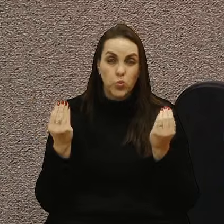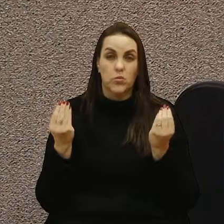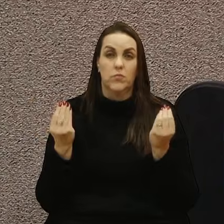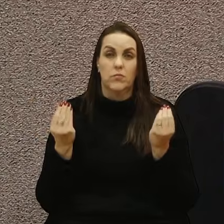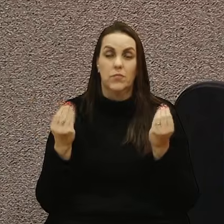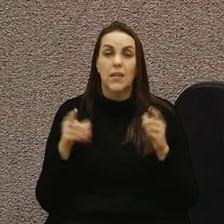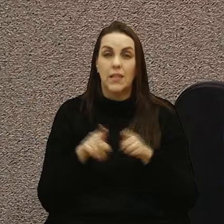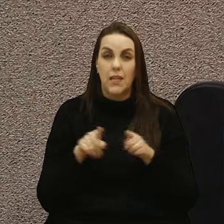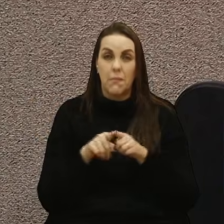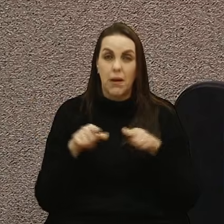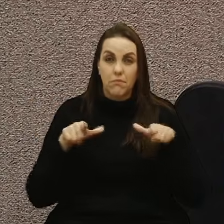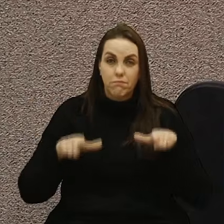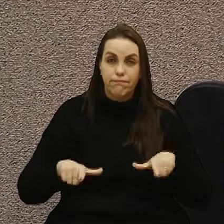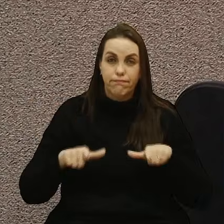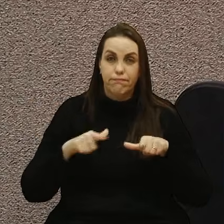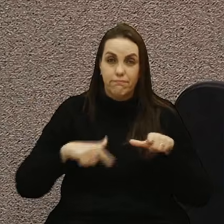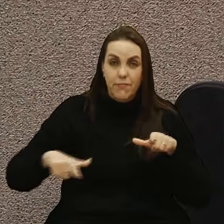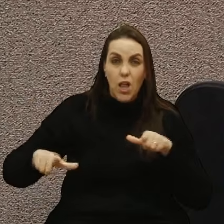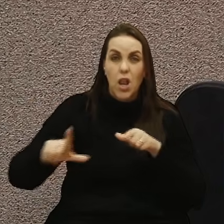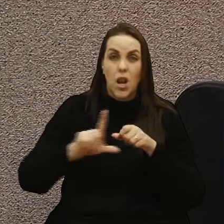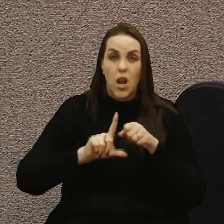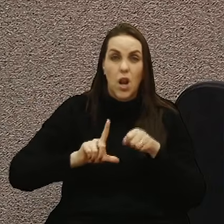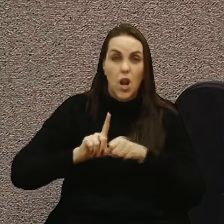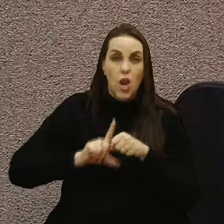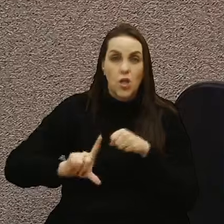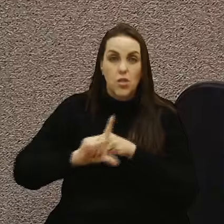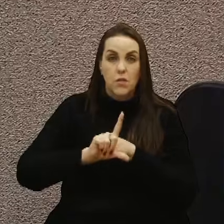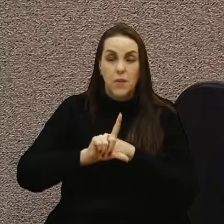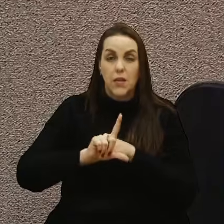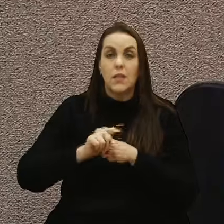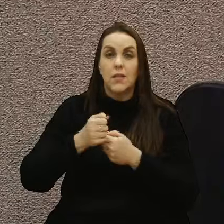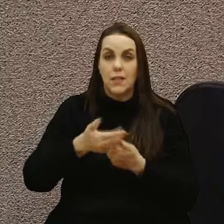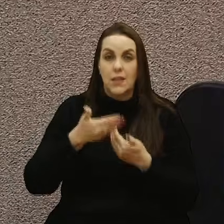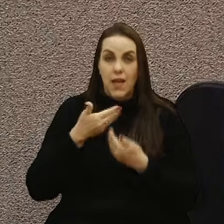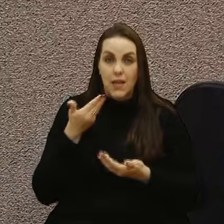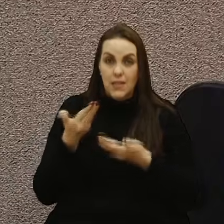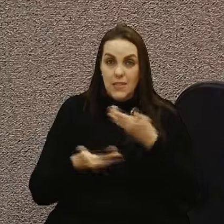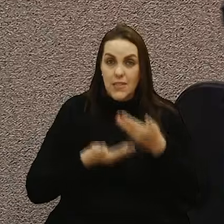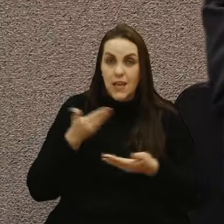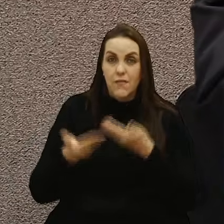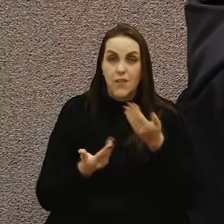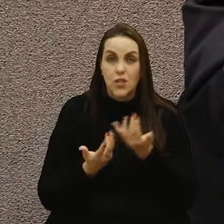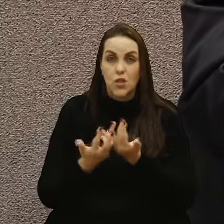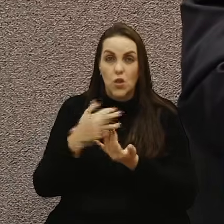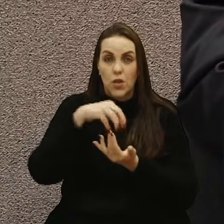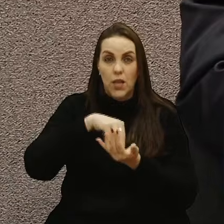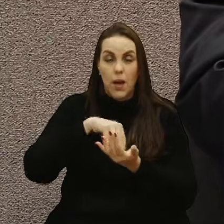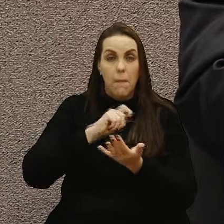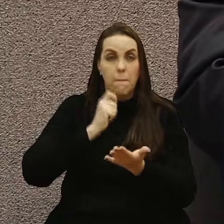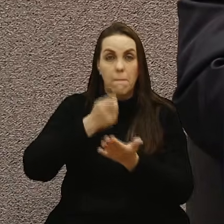de loteamentos que recebem o serviço da Codeca e não pagam a taxa.